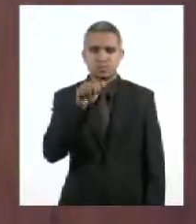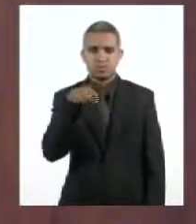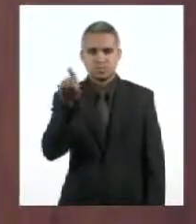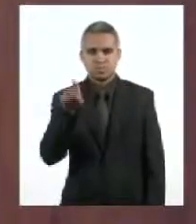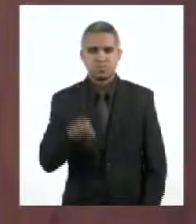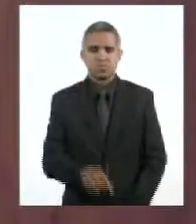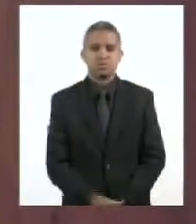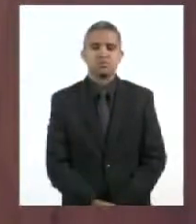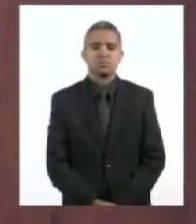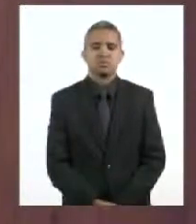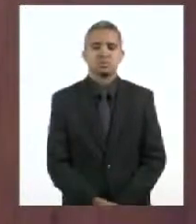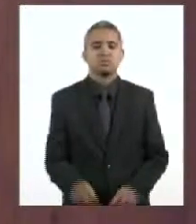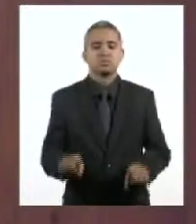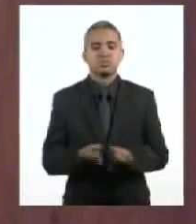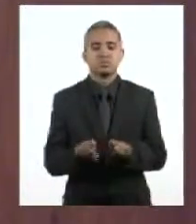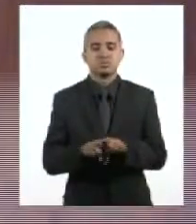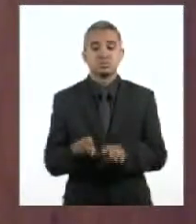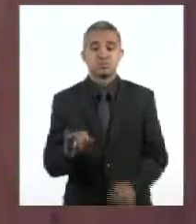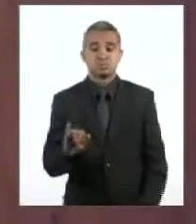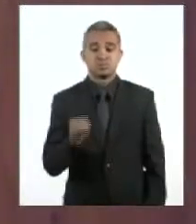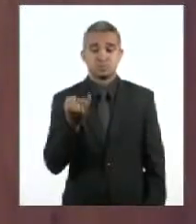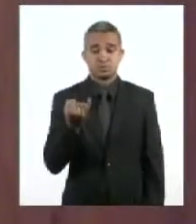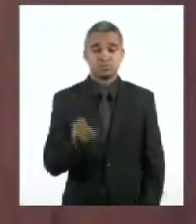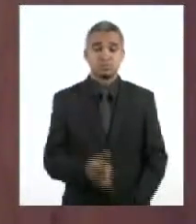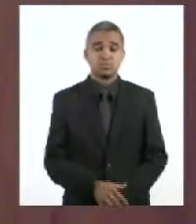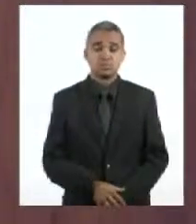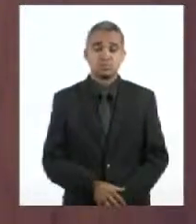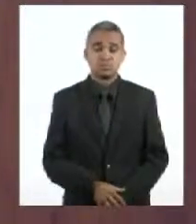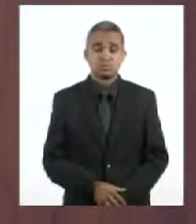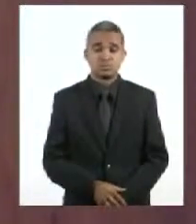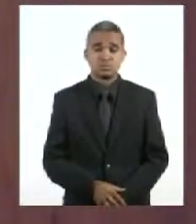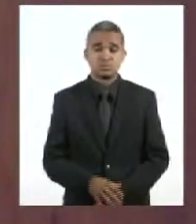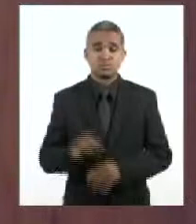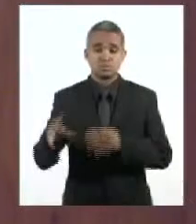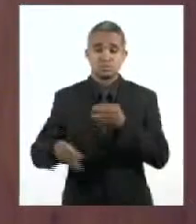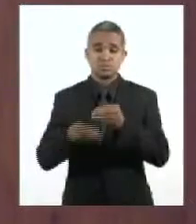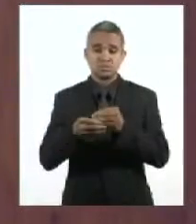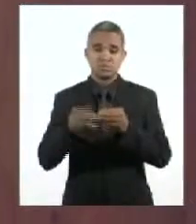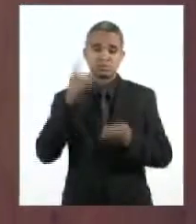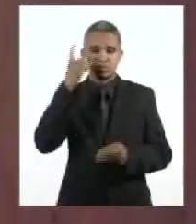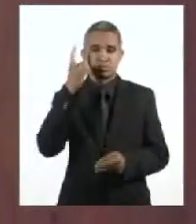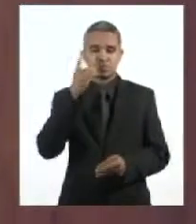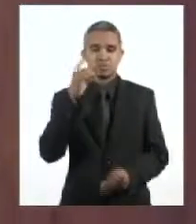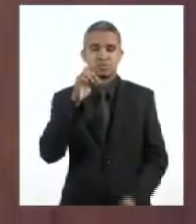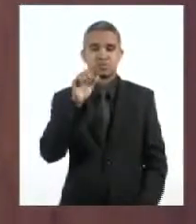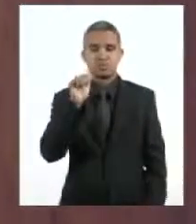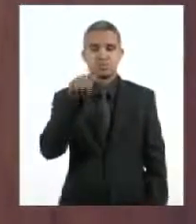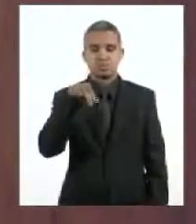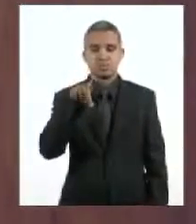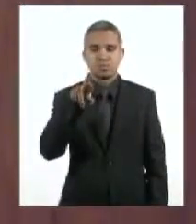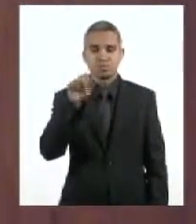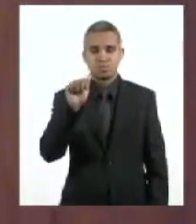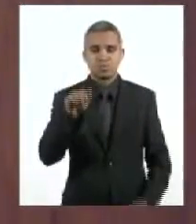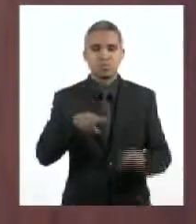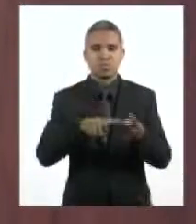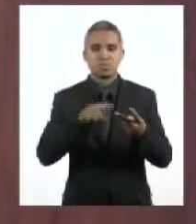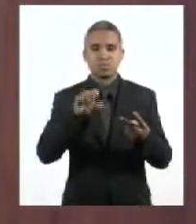E aproveitar também aqui o gancho da deputada Andréa Moraes, do deputado Souza Neto, que mais uma